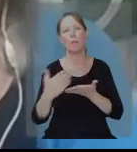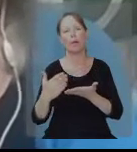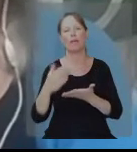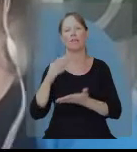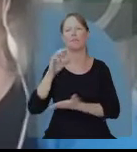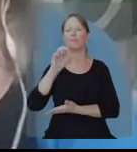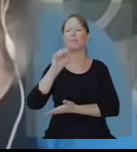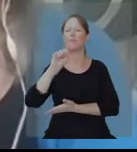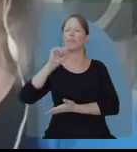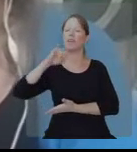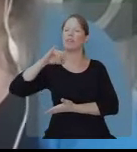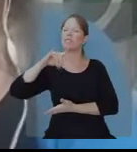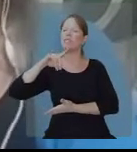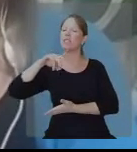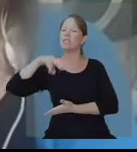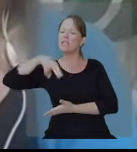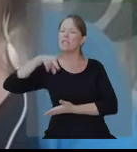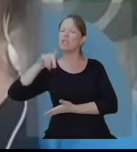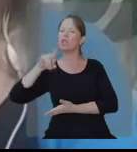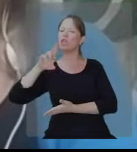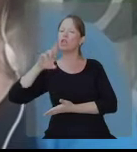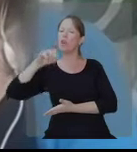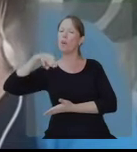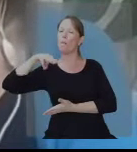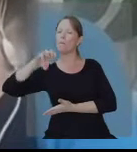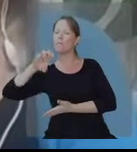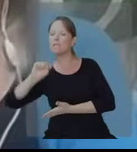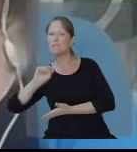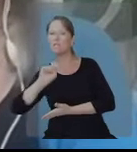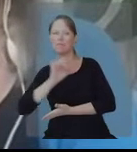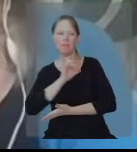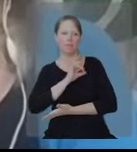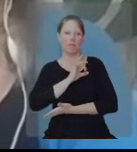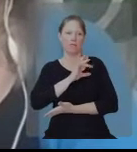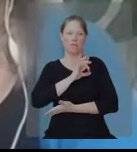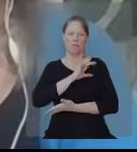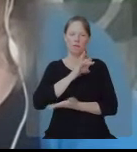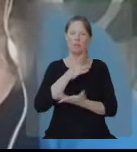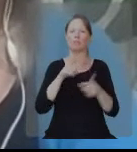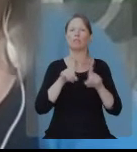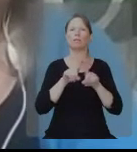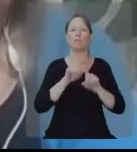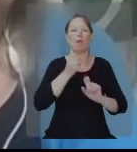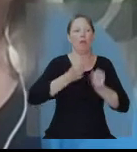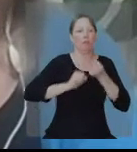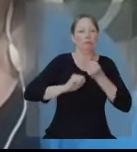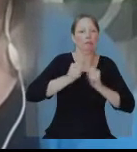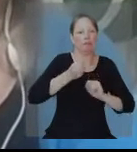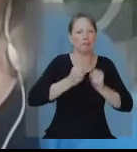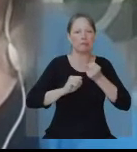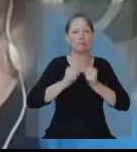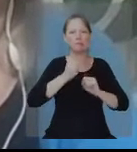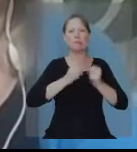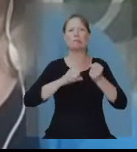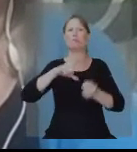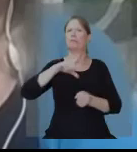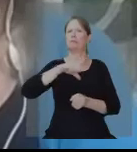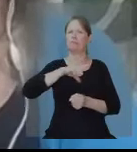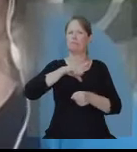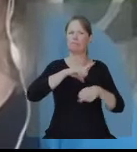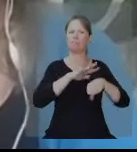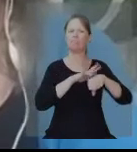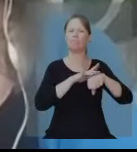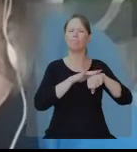síndromes, né? Hoje nós temos síndrome do pânico, a síndrome da ansiedade também